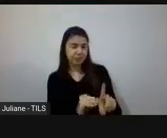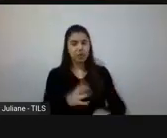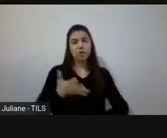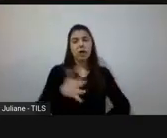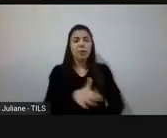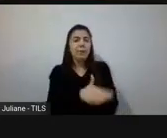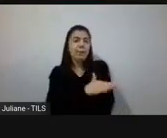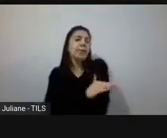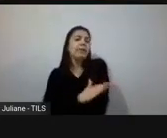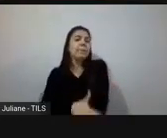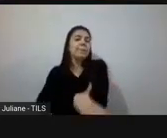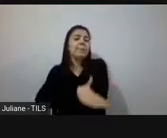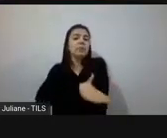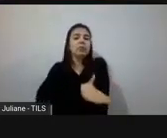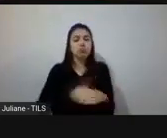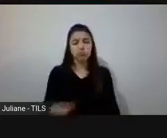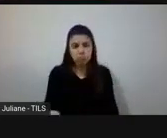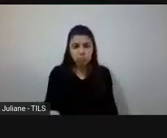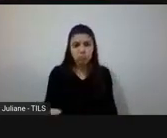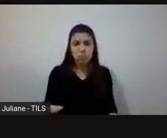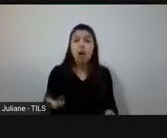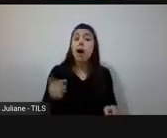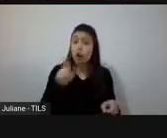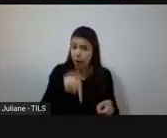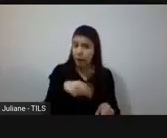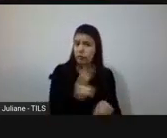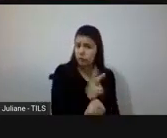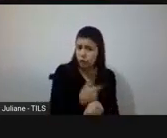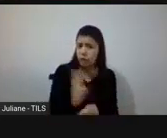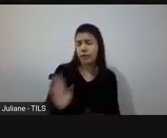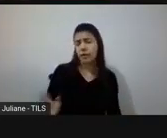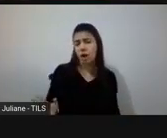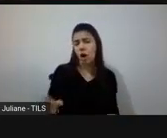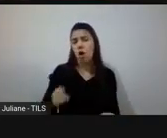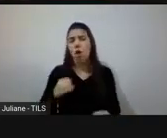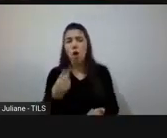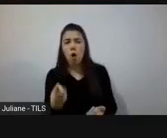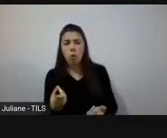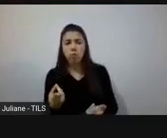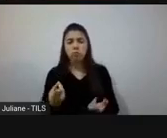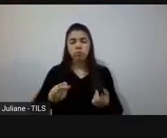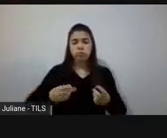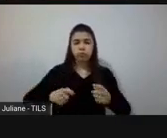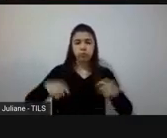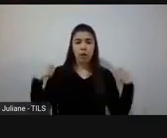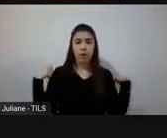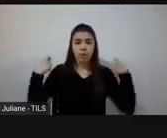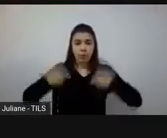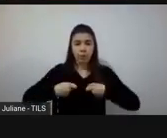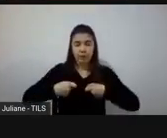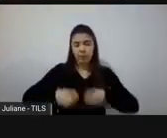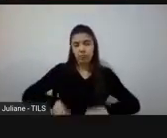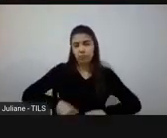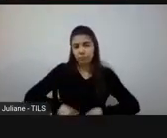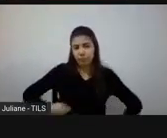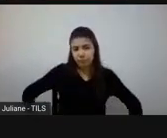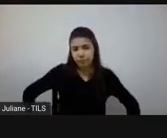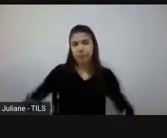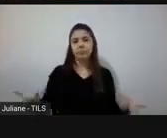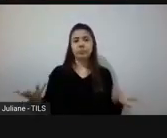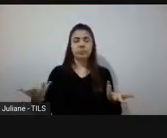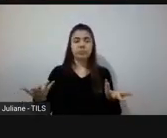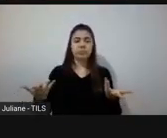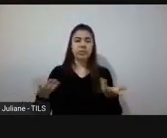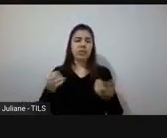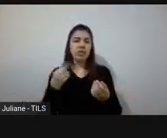no município da região, desamarrar a blusa da cintura, pedir para tirar o agasalho no dia frio, para